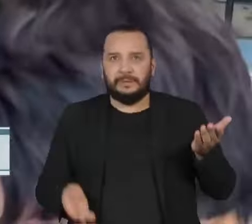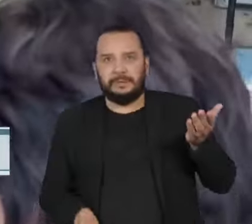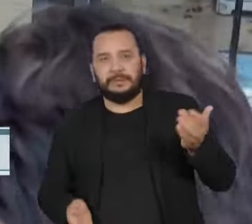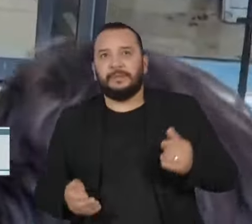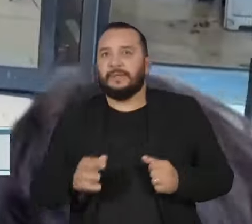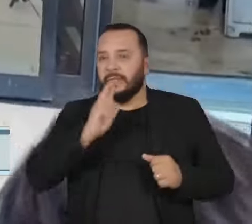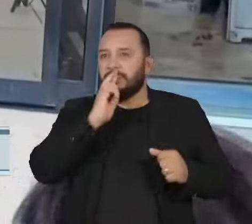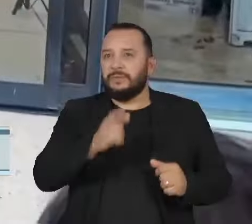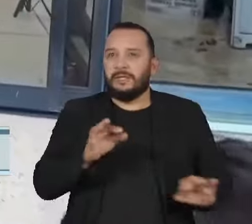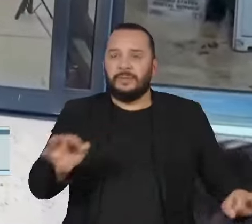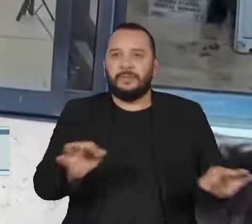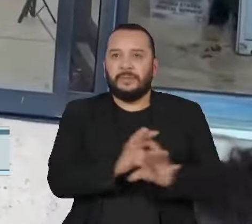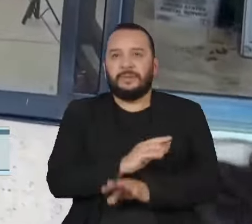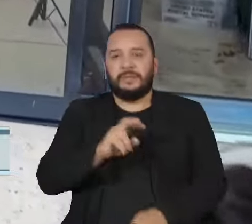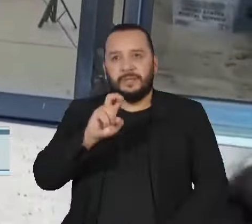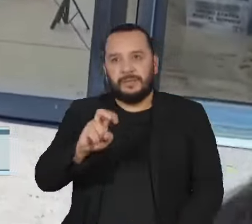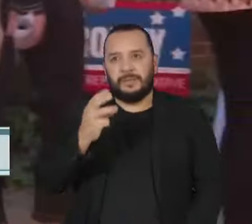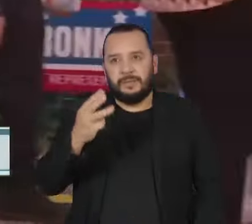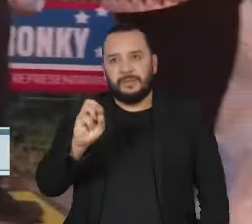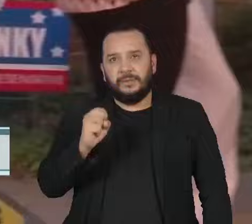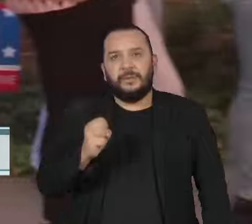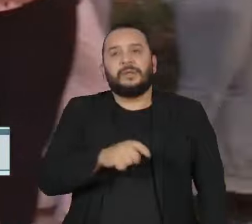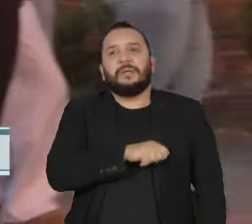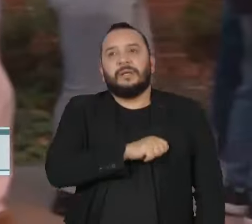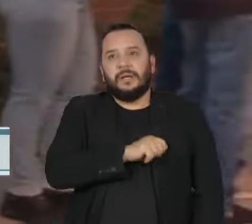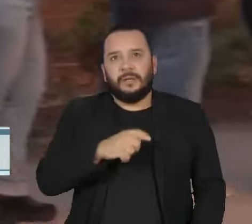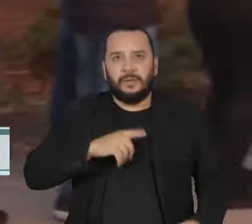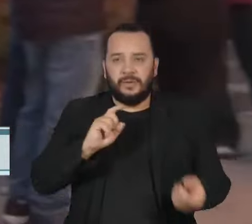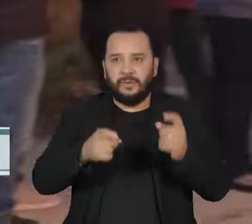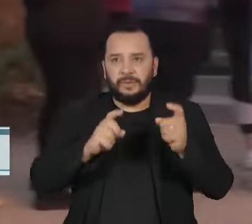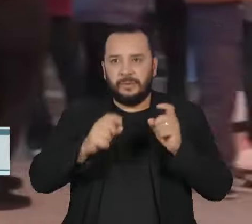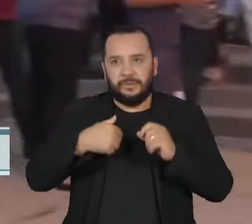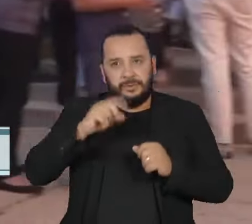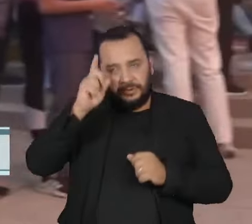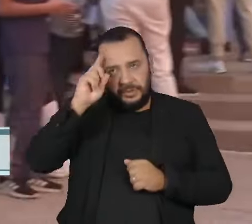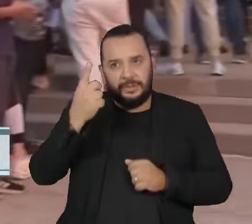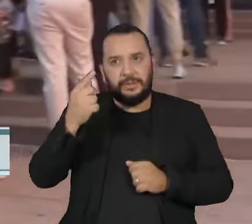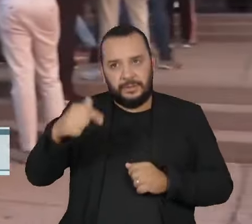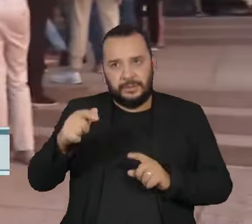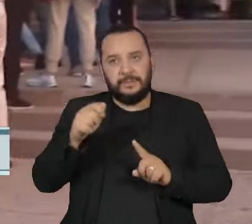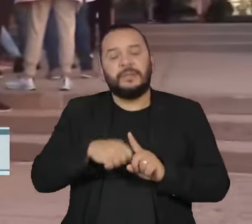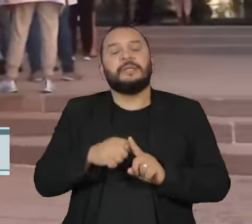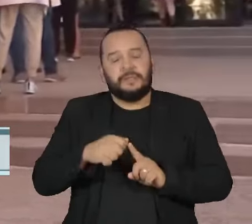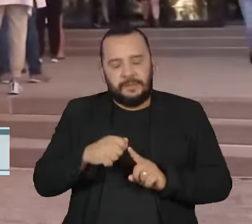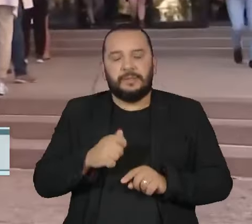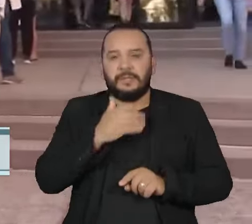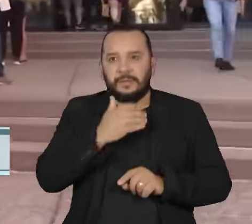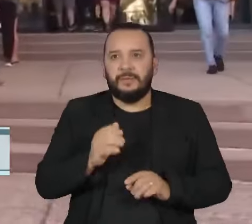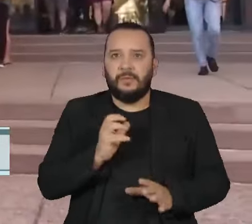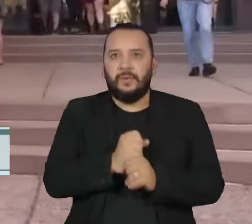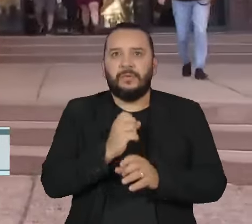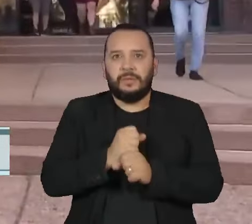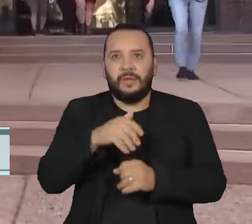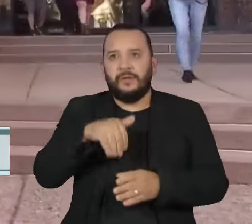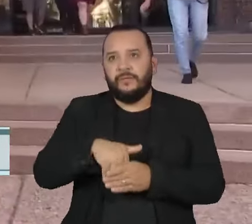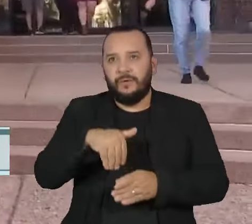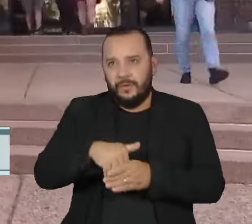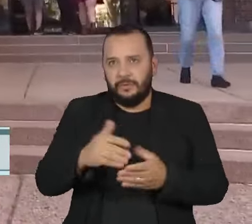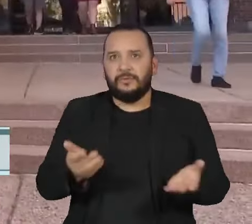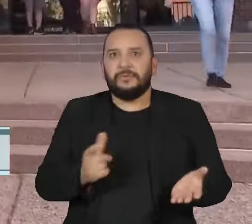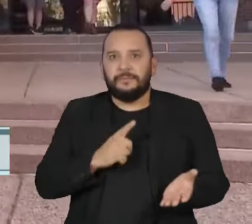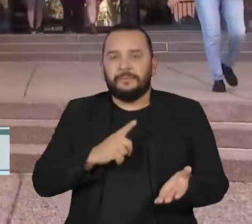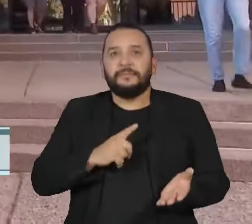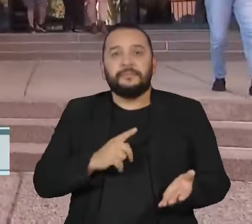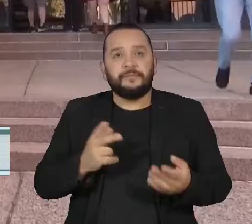nas mãos, os 538 delegados se reúnem no dia 17 de dezembro para a contagem dos votos no Colégio Eleitoral.